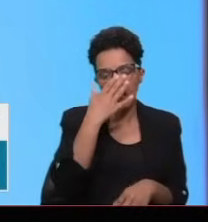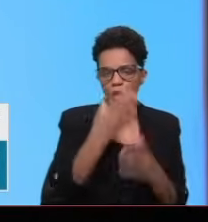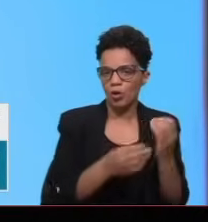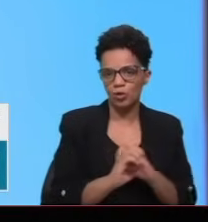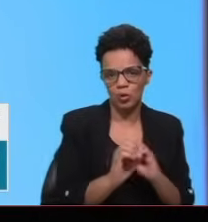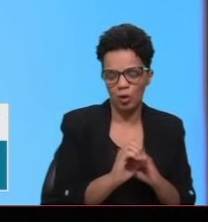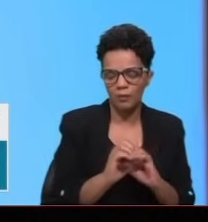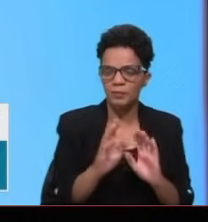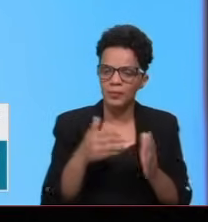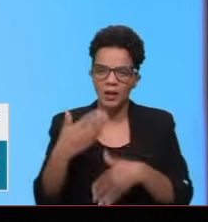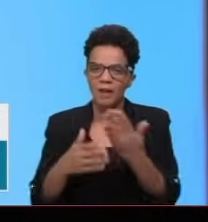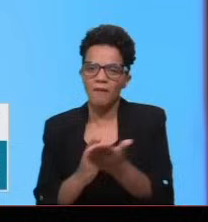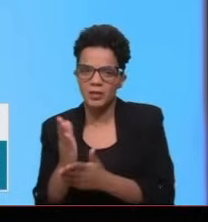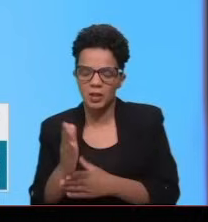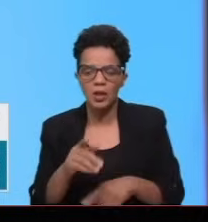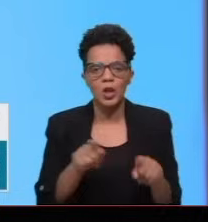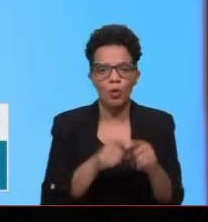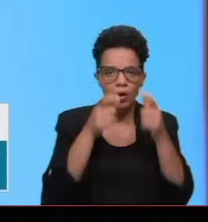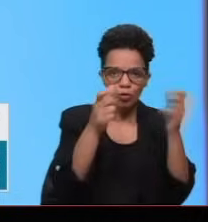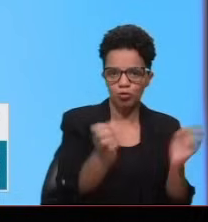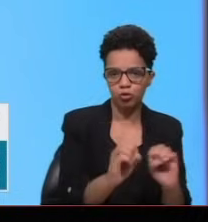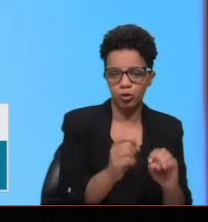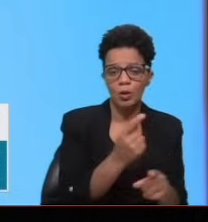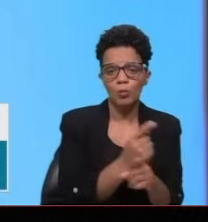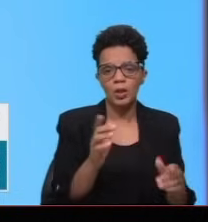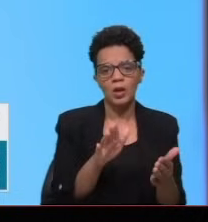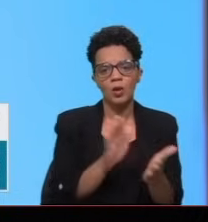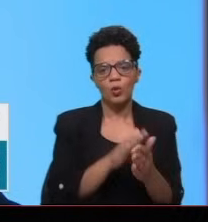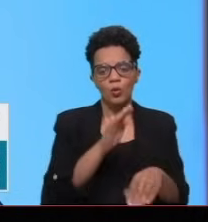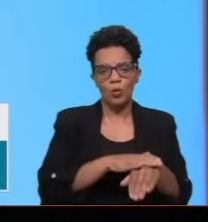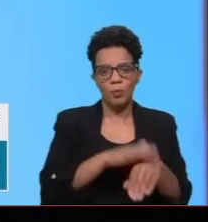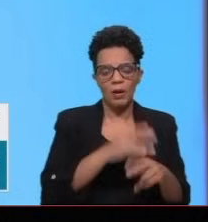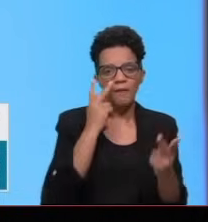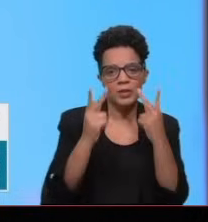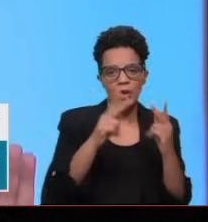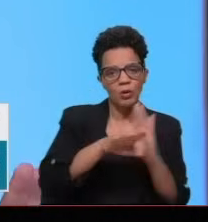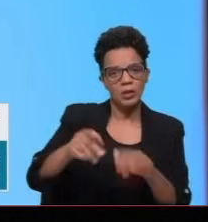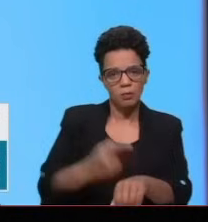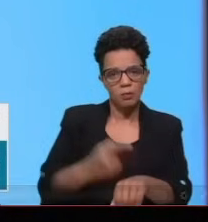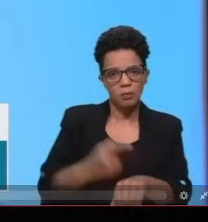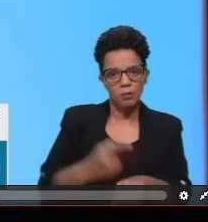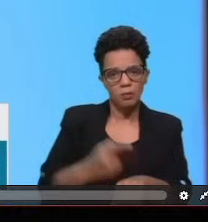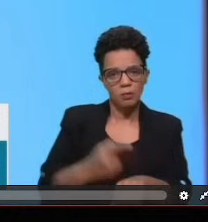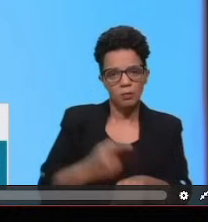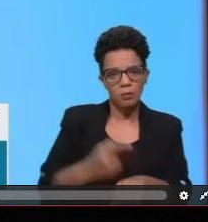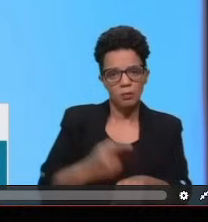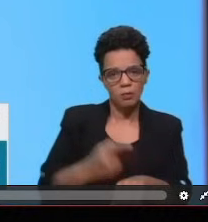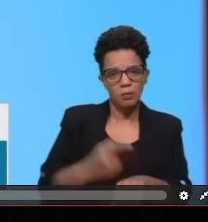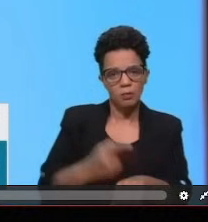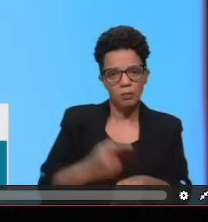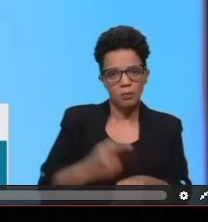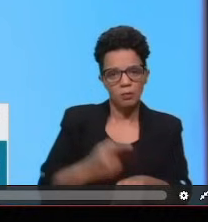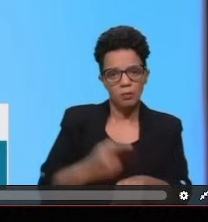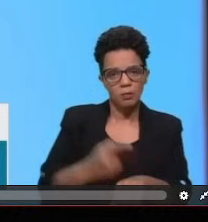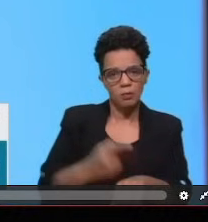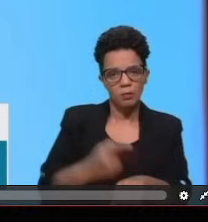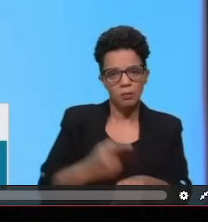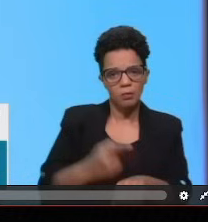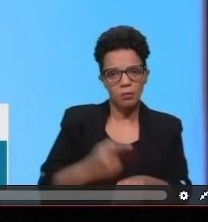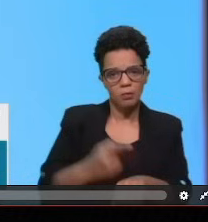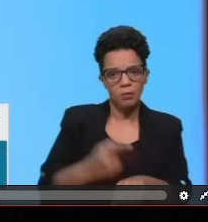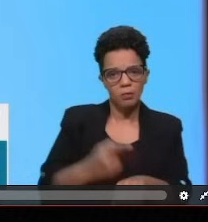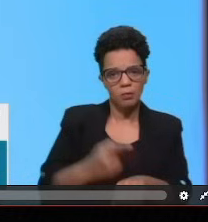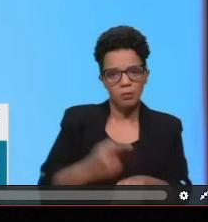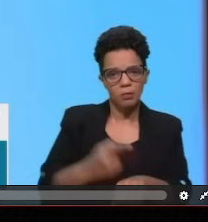fazer de conta que há uma Mona descontrolada porque isso é a visão da Extrema direita não corresponde à realidade e pá é assim eh calma